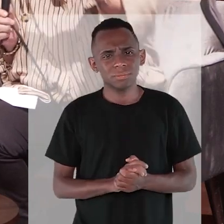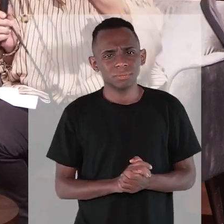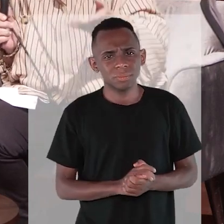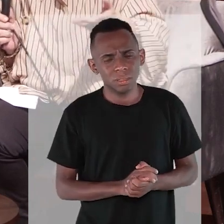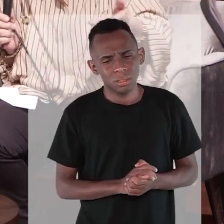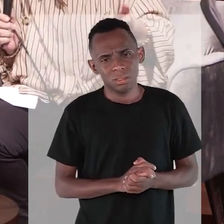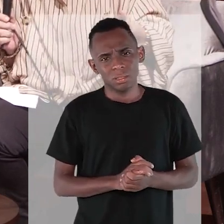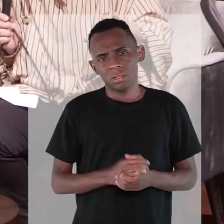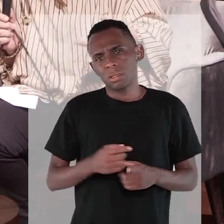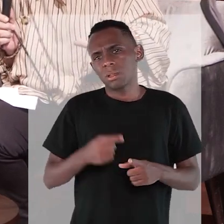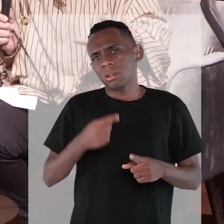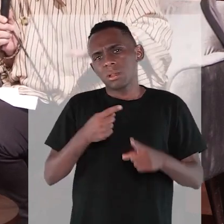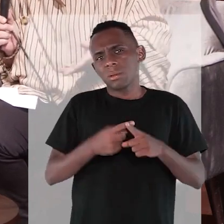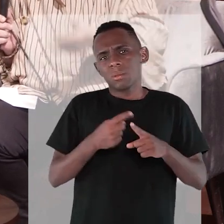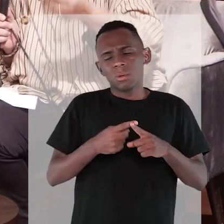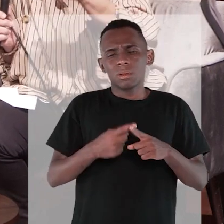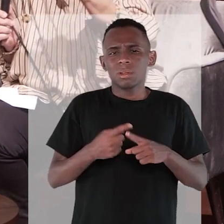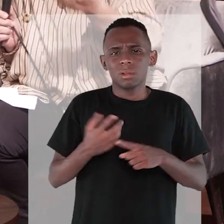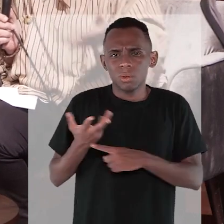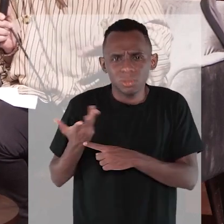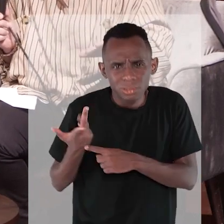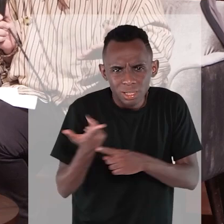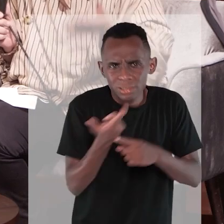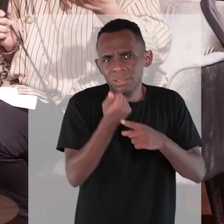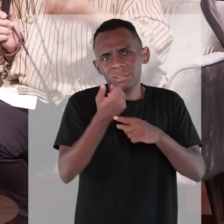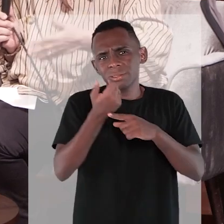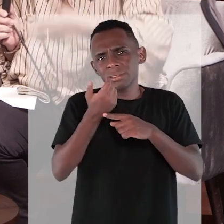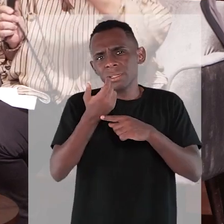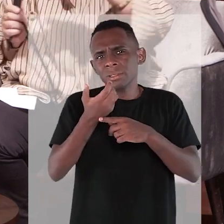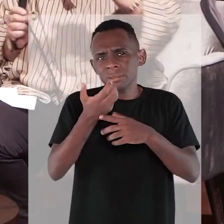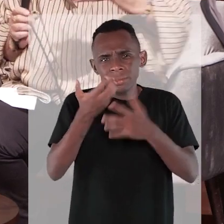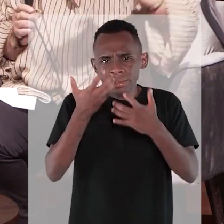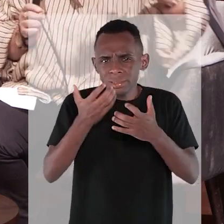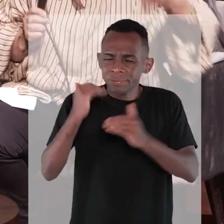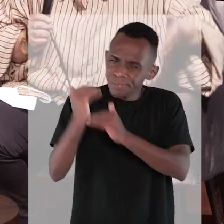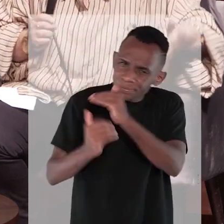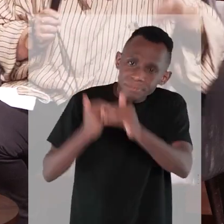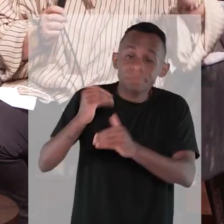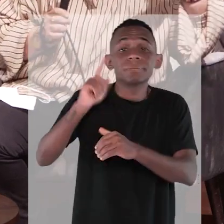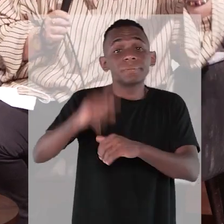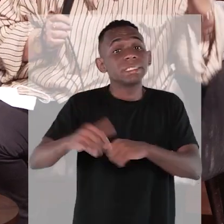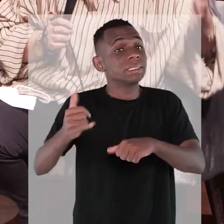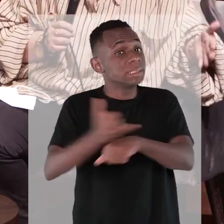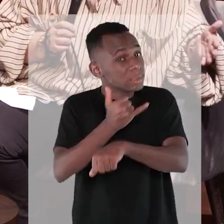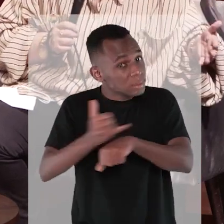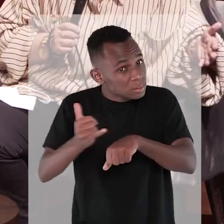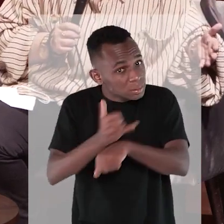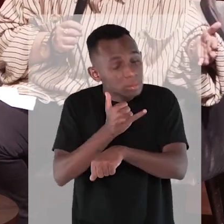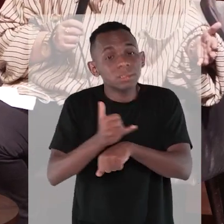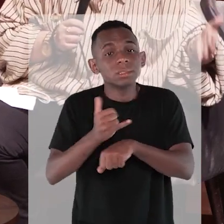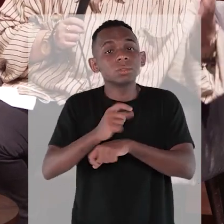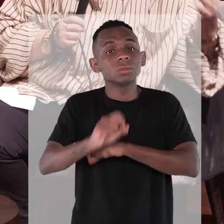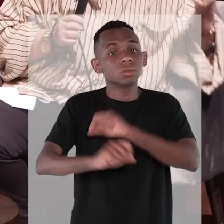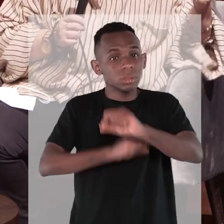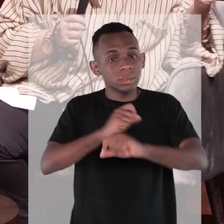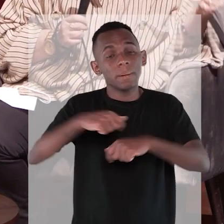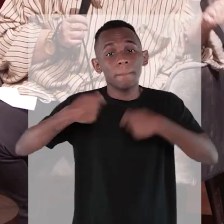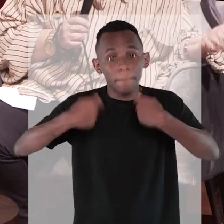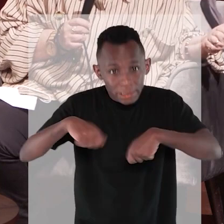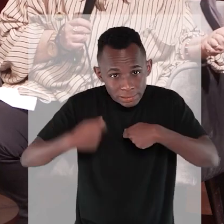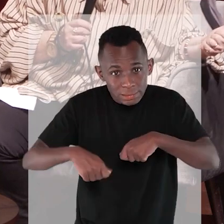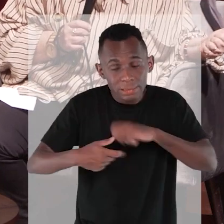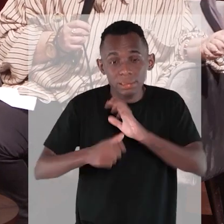porque esses artistas, francamente... Não, isso é uma estratégia que precisa